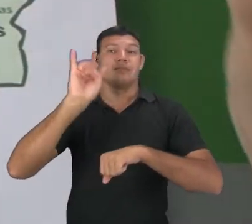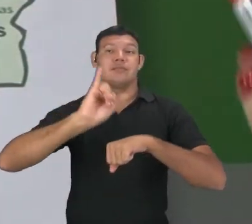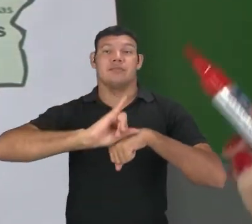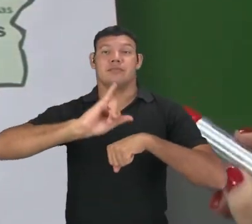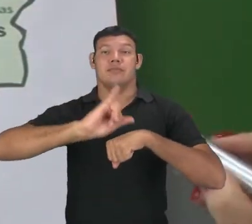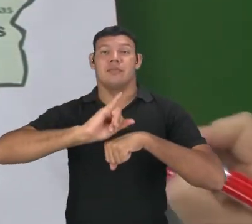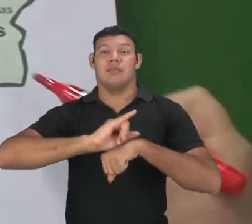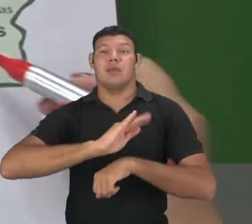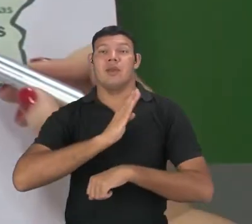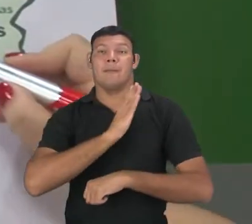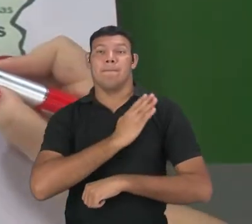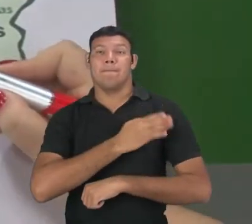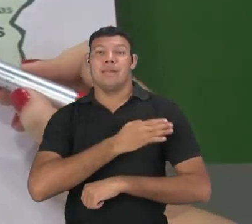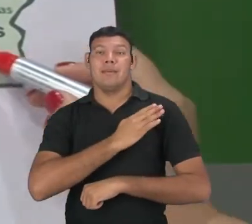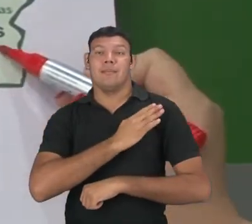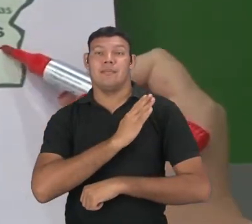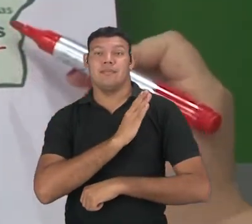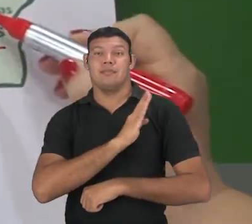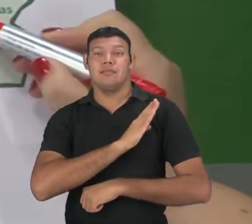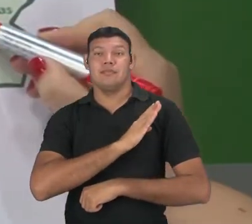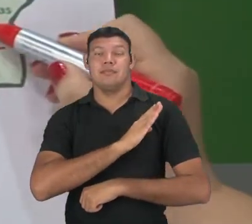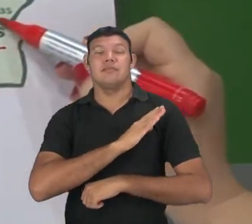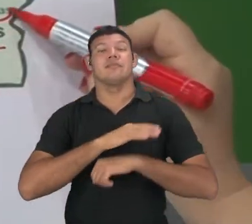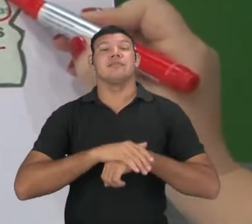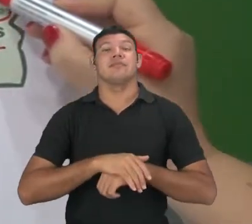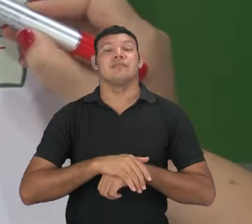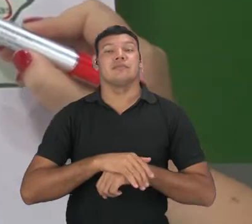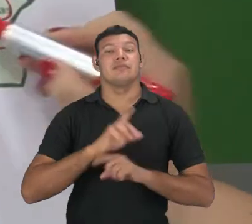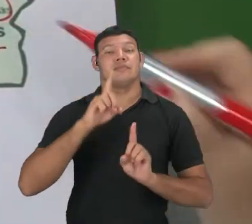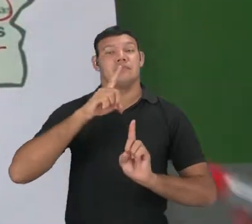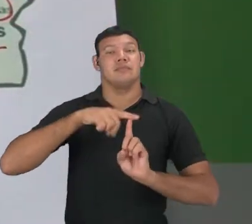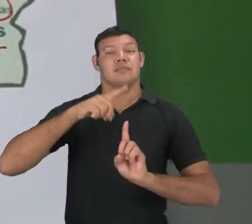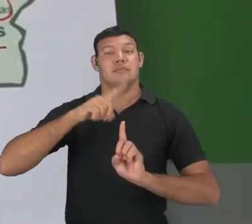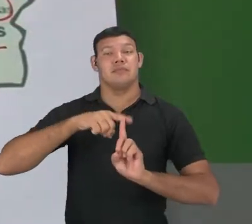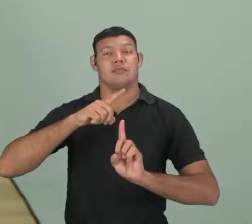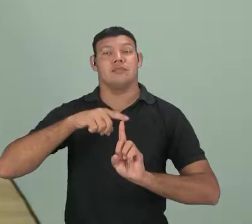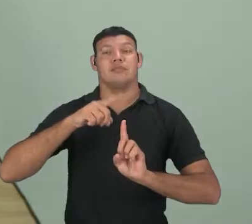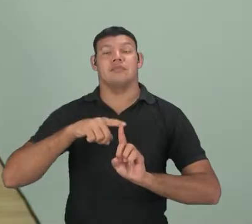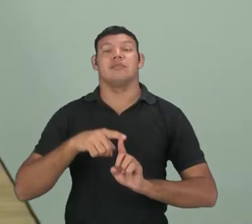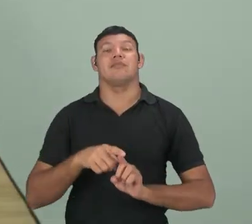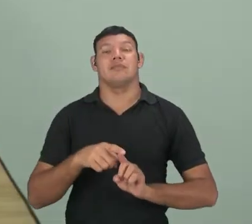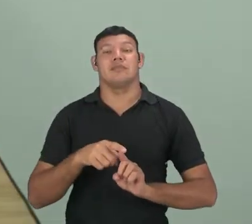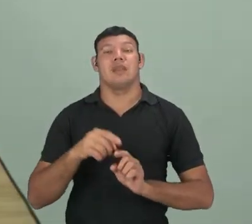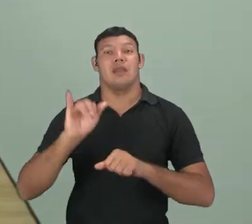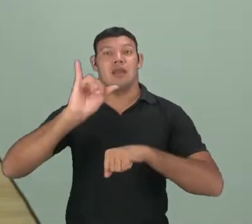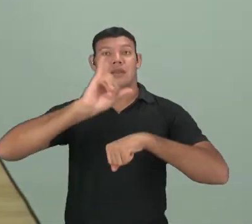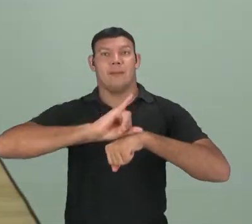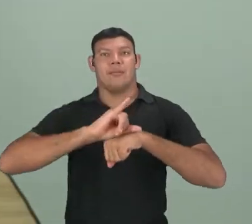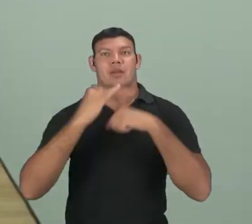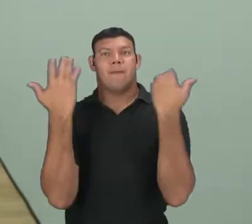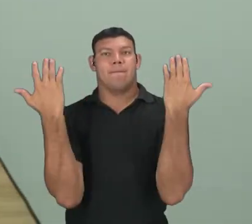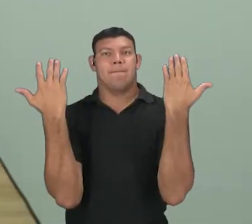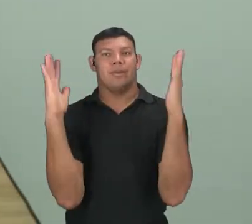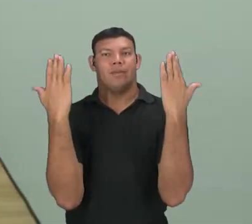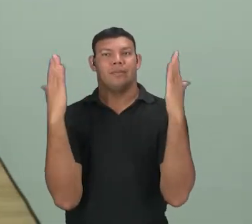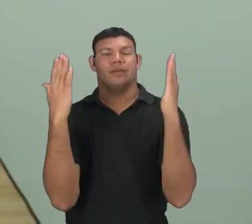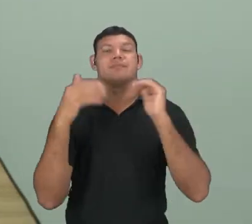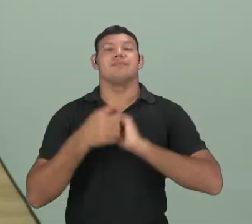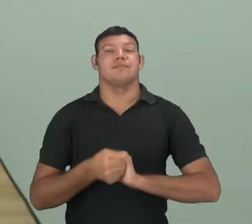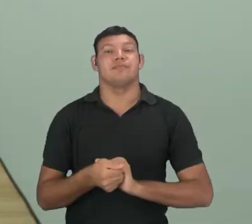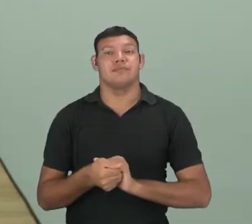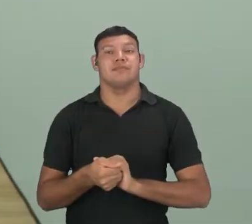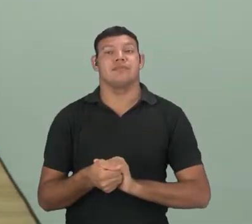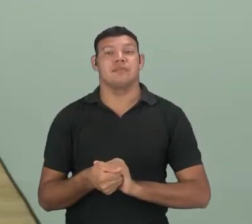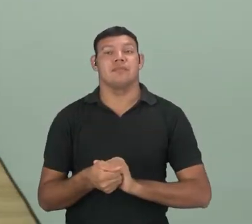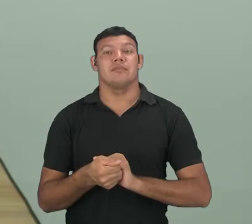capital Belém, Tocantins com a capital de Palmas, certo?